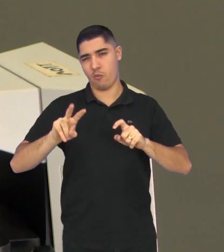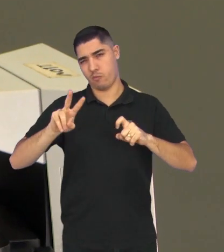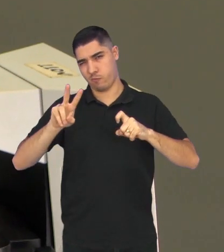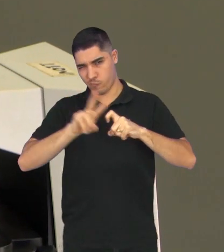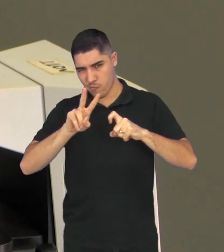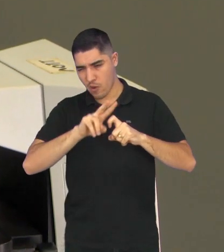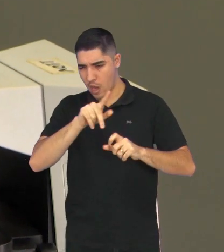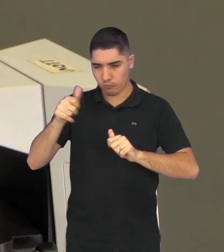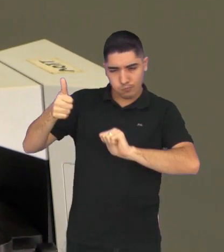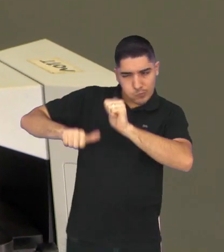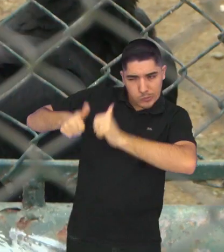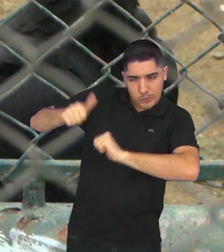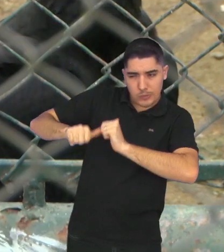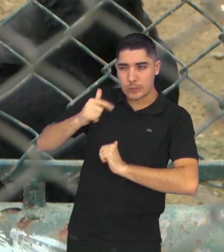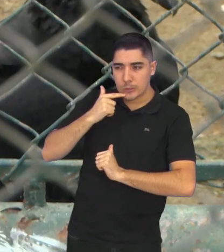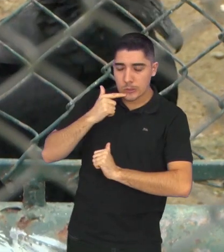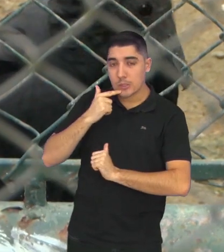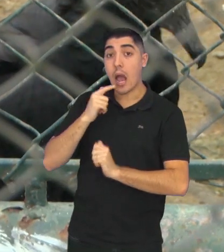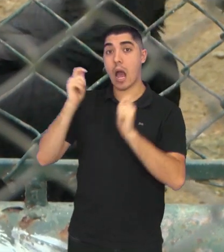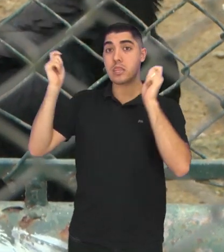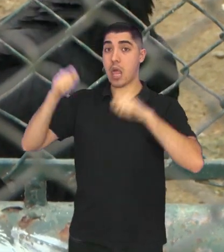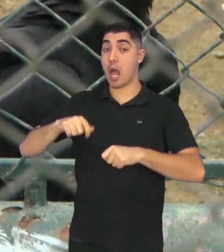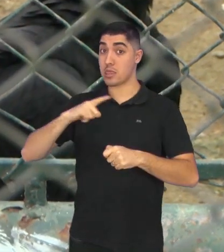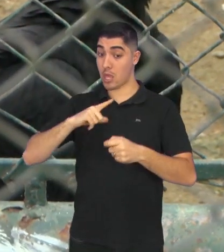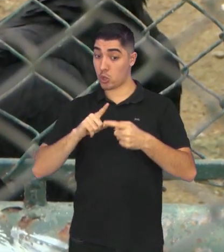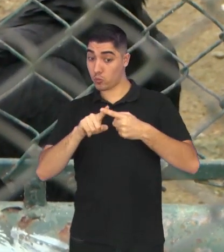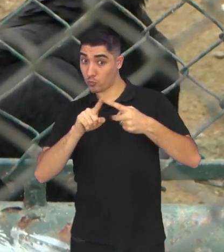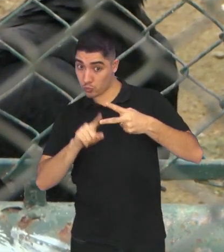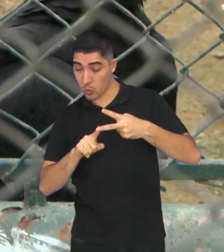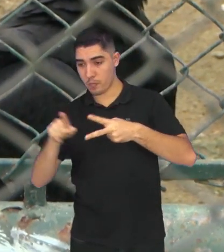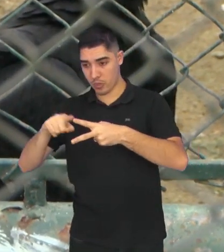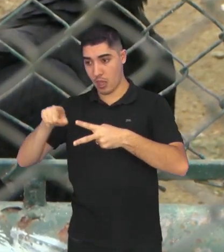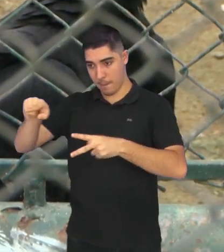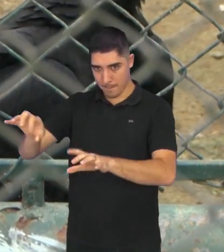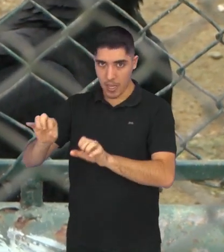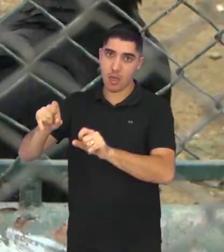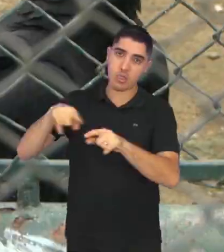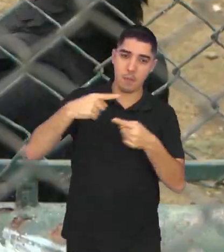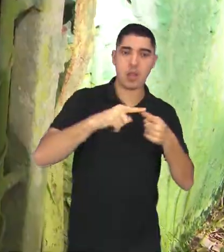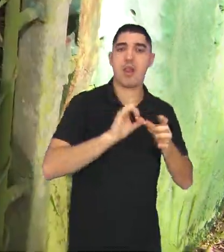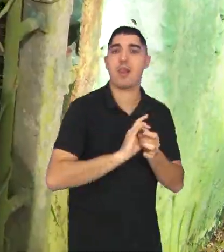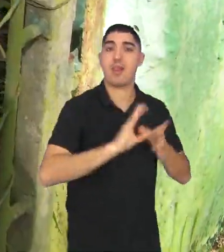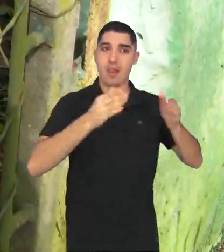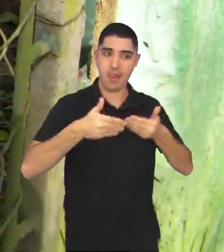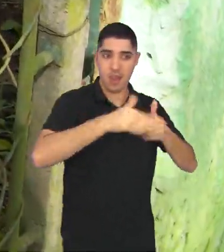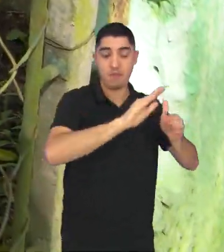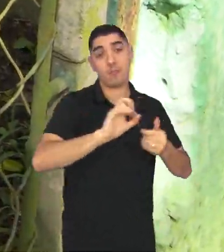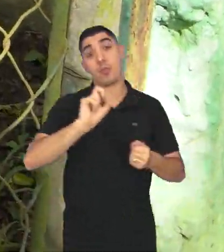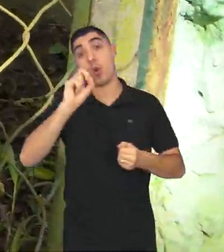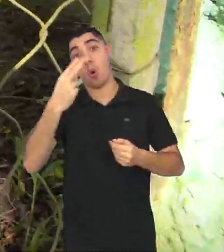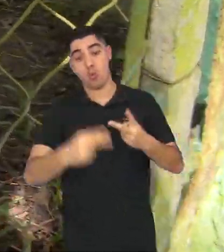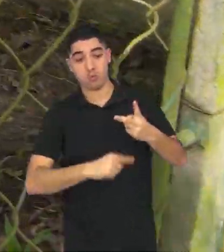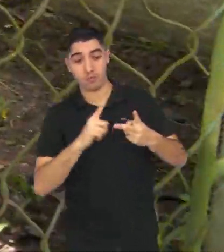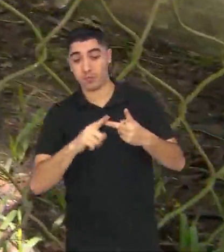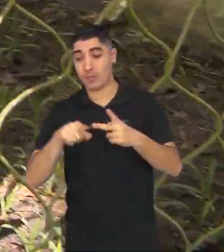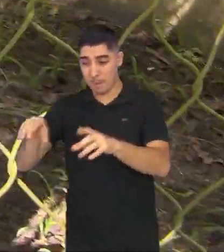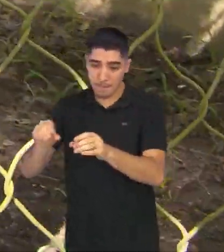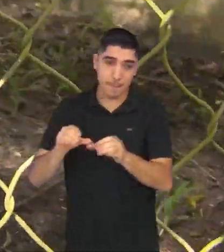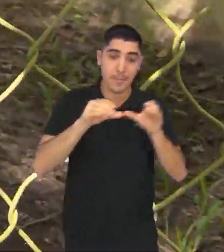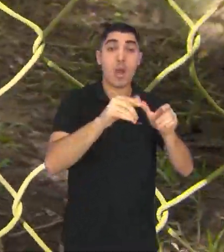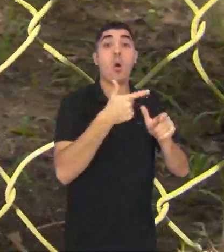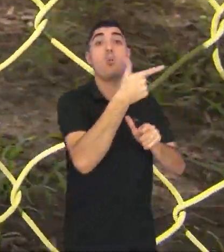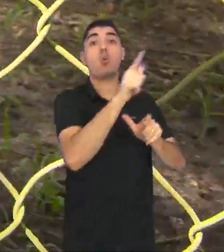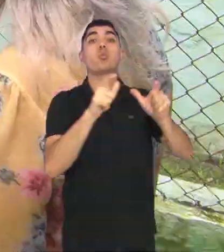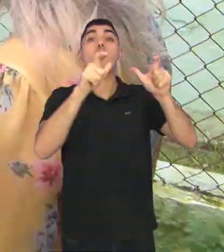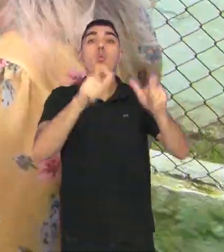biológica comportamental, pode ocorrer de duas formas: soltura ou transferência para outros empreendimentos